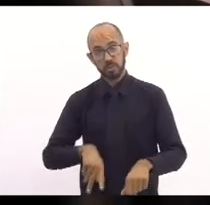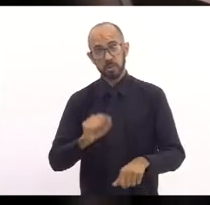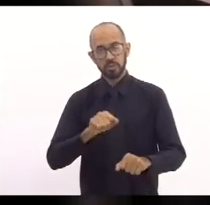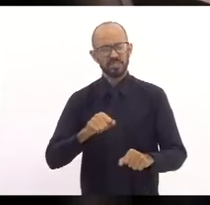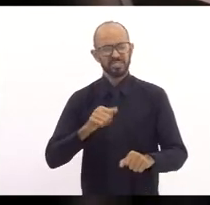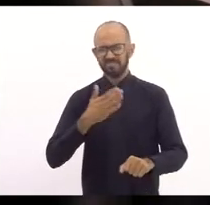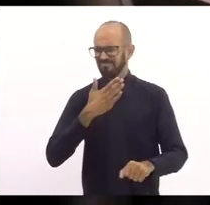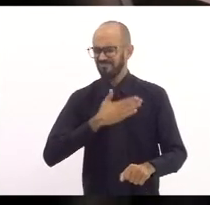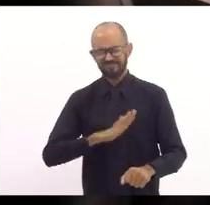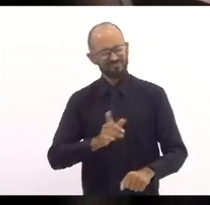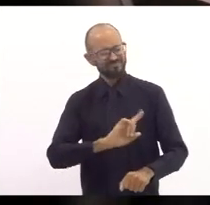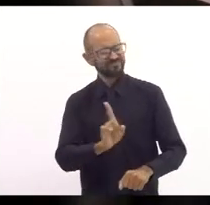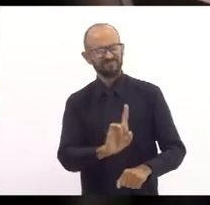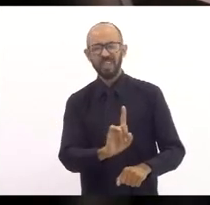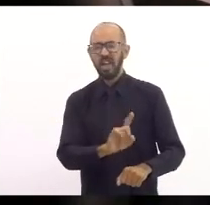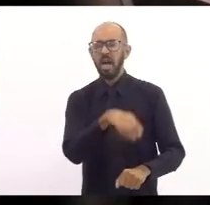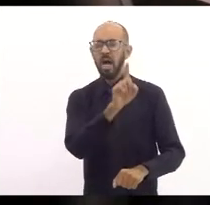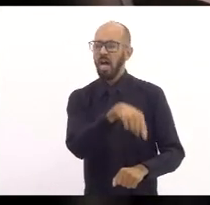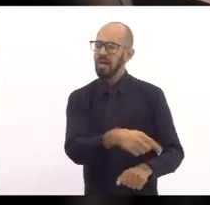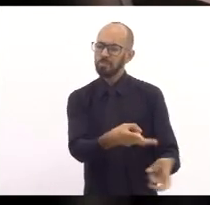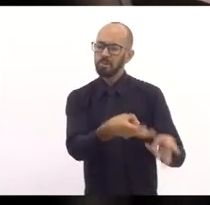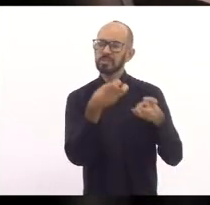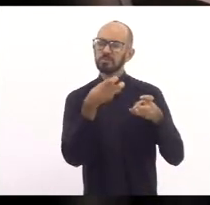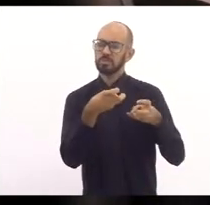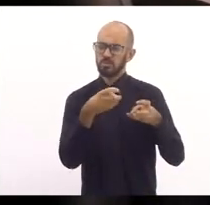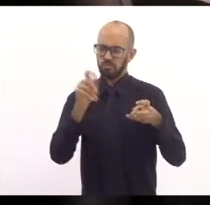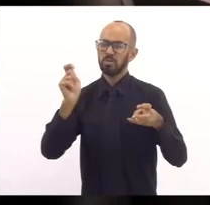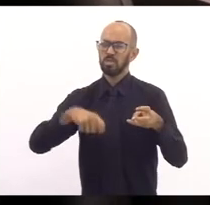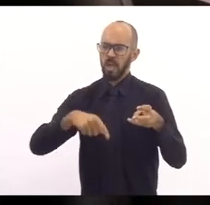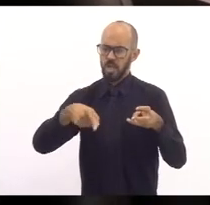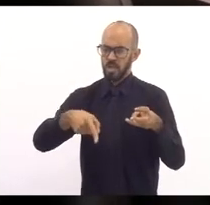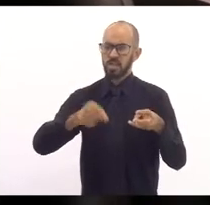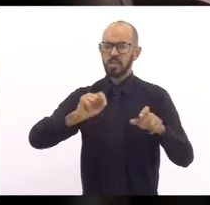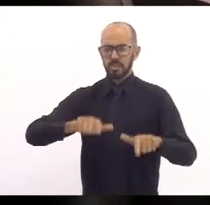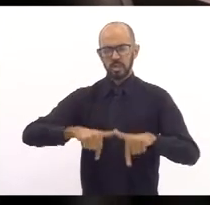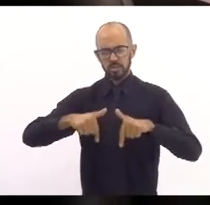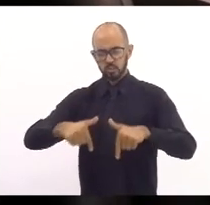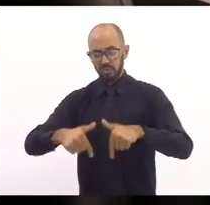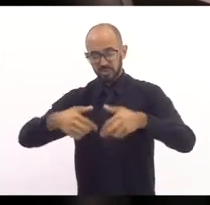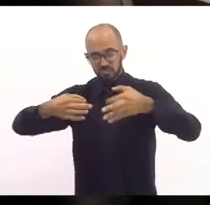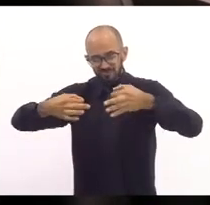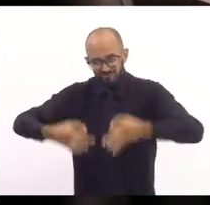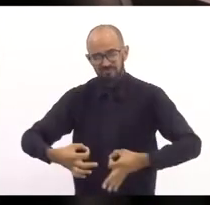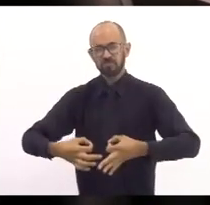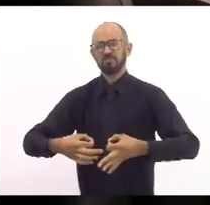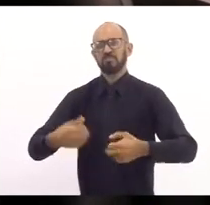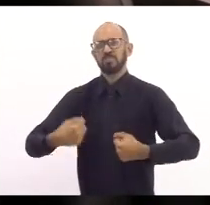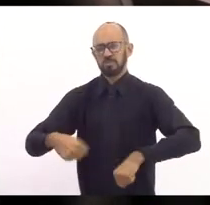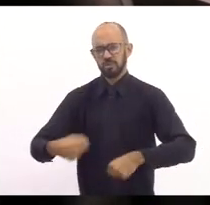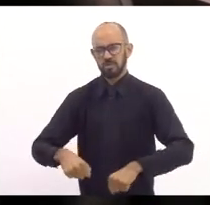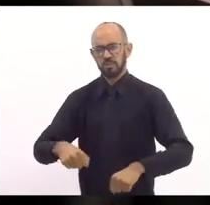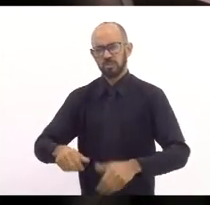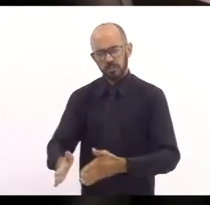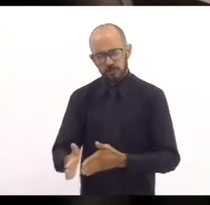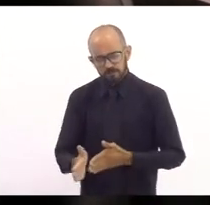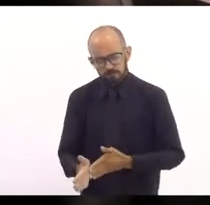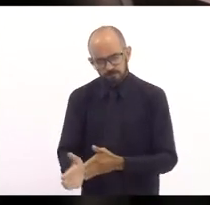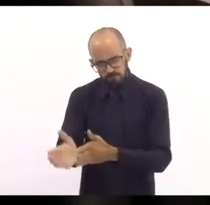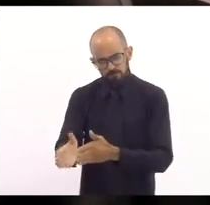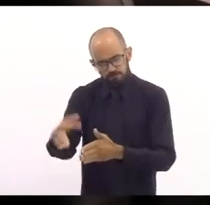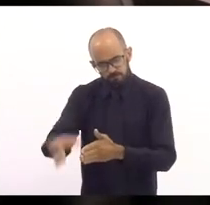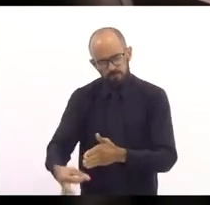é uma situação notória e a necessidade das ações serem ações firmes no sentido de que isso seja